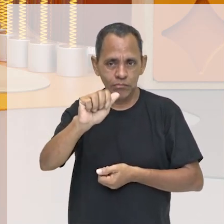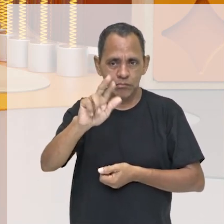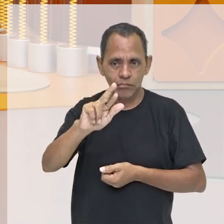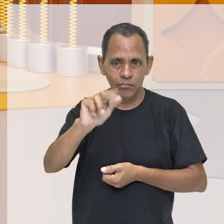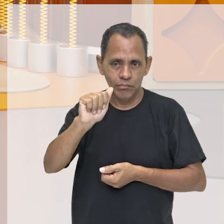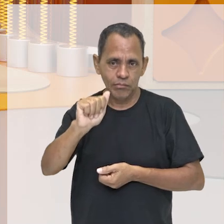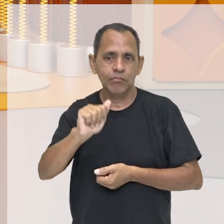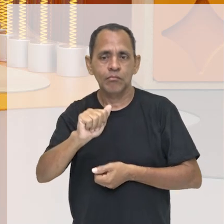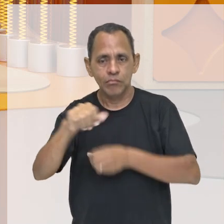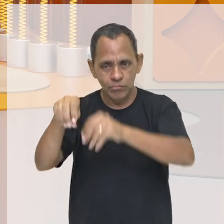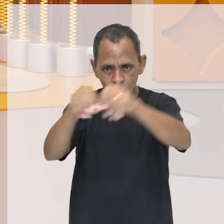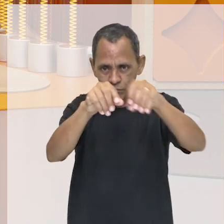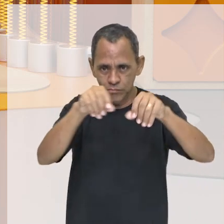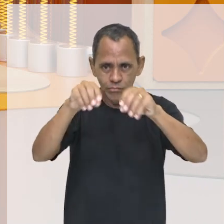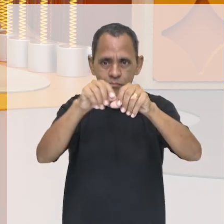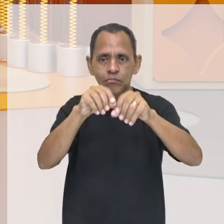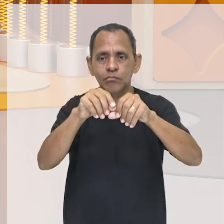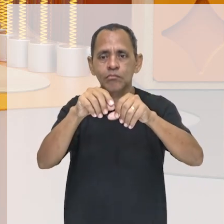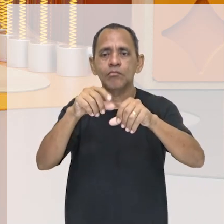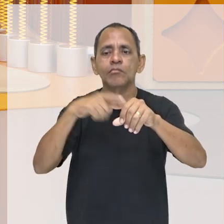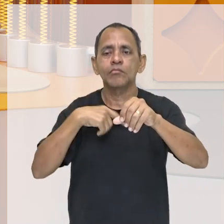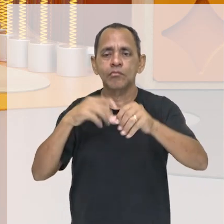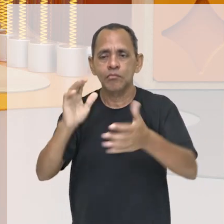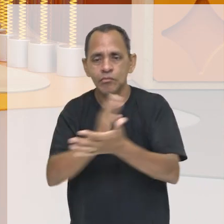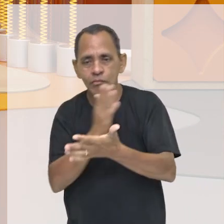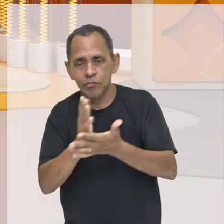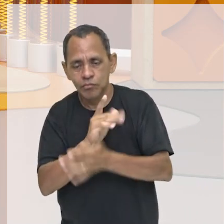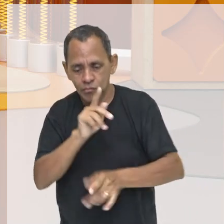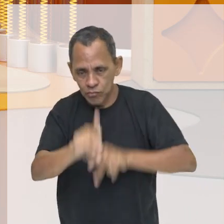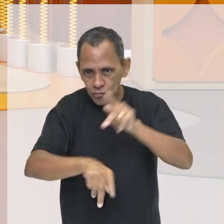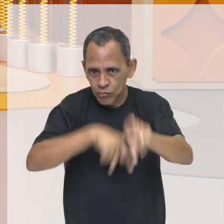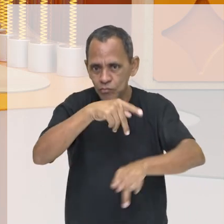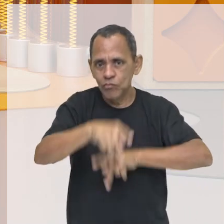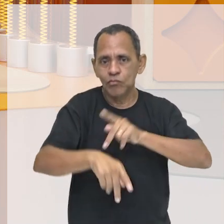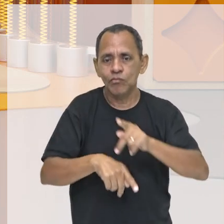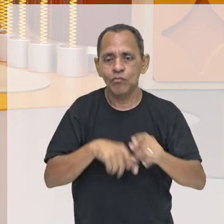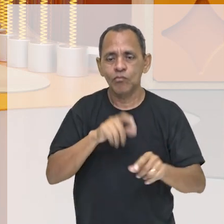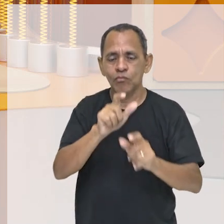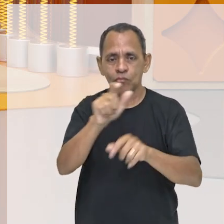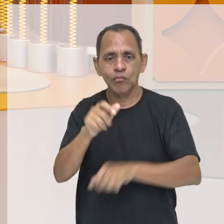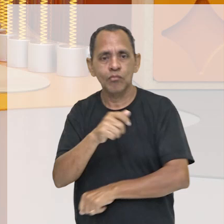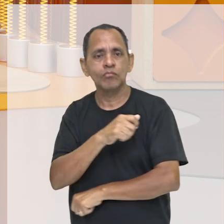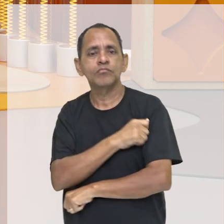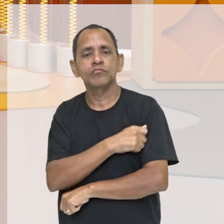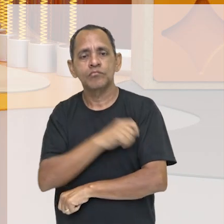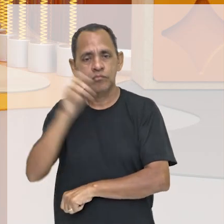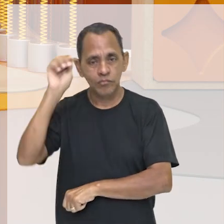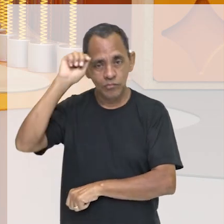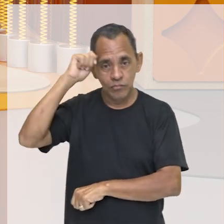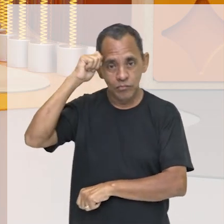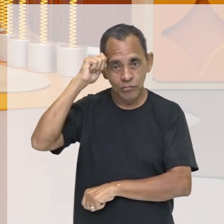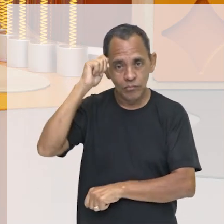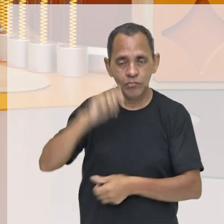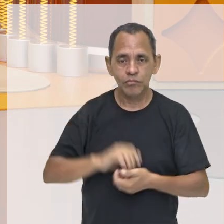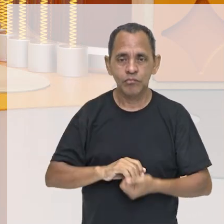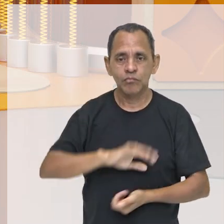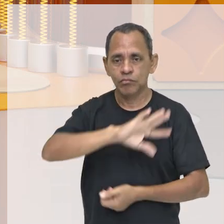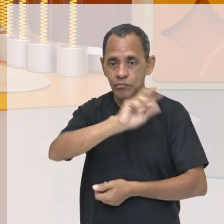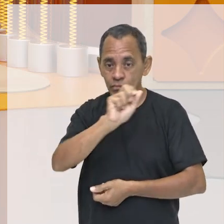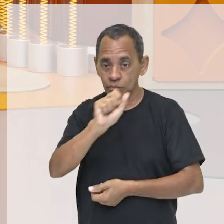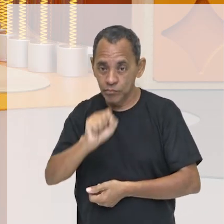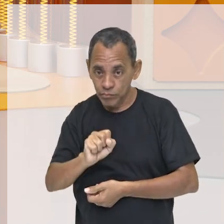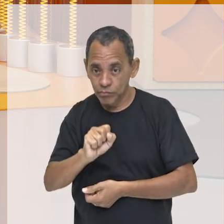onde ficam as civilizações que são conhecidas como negro-africanas. O continente africano é o